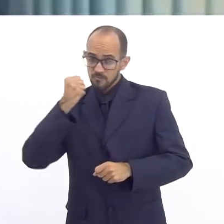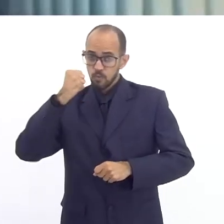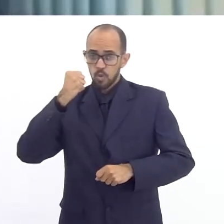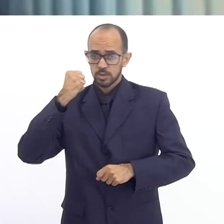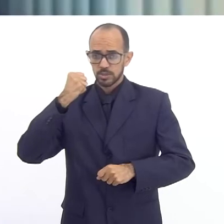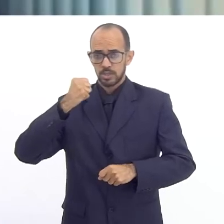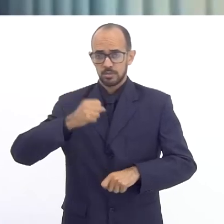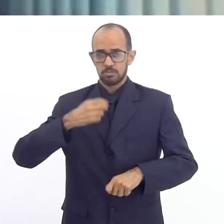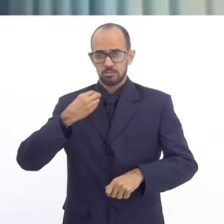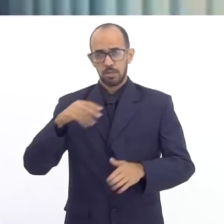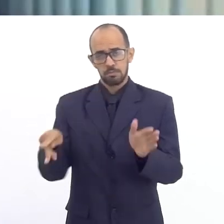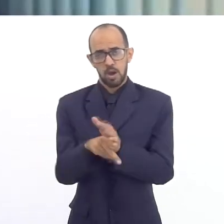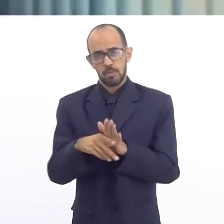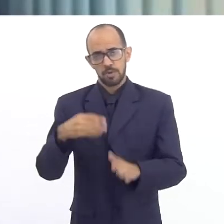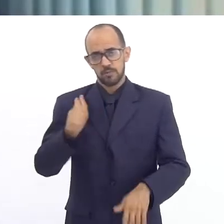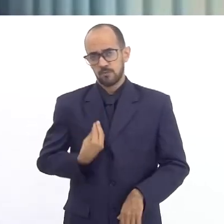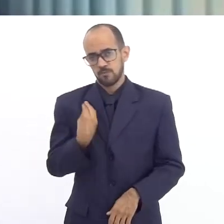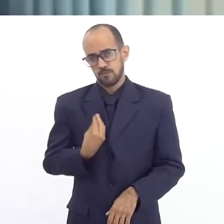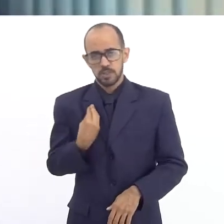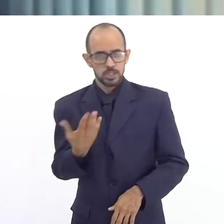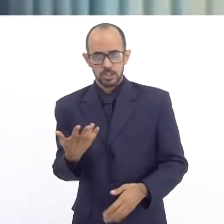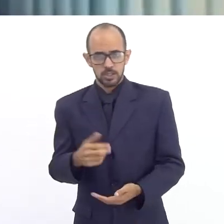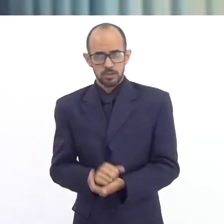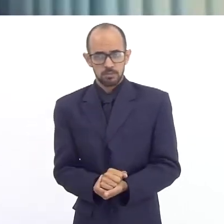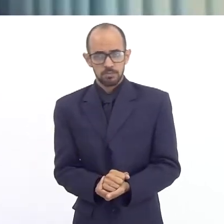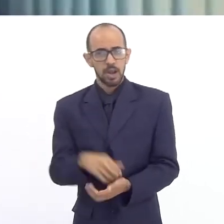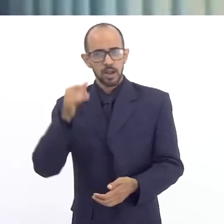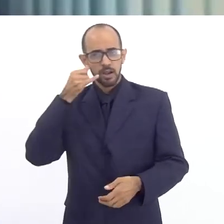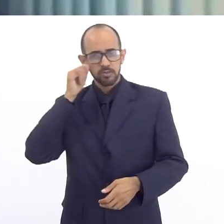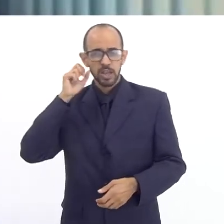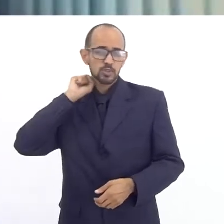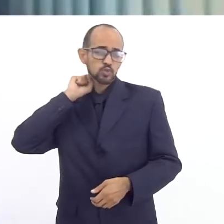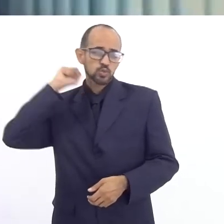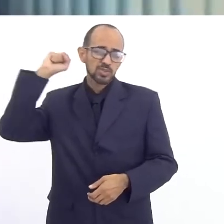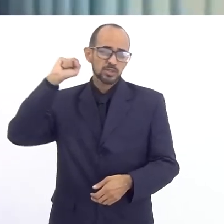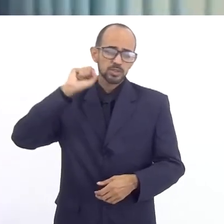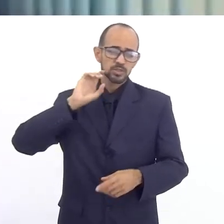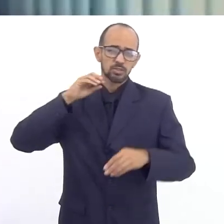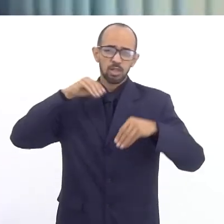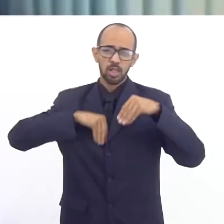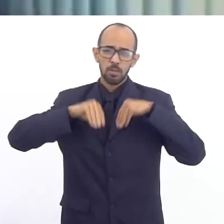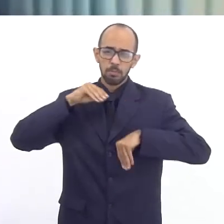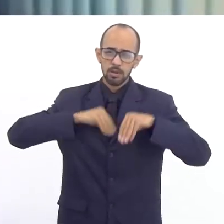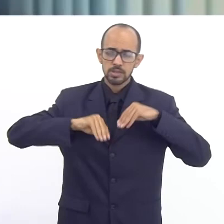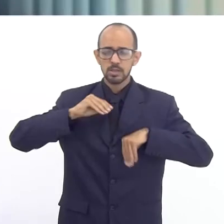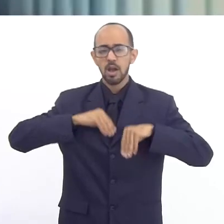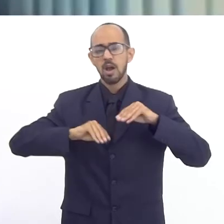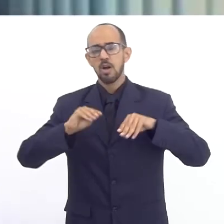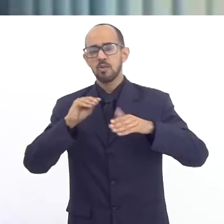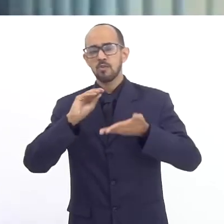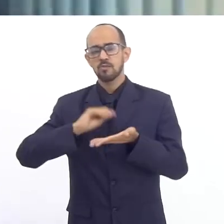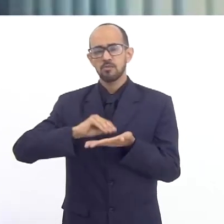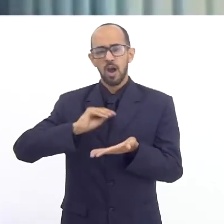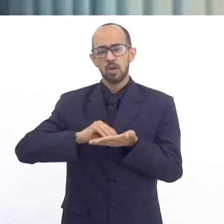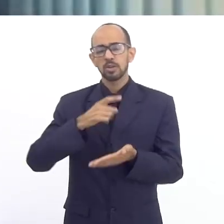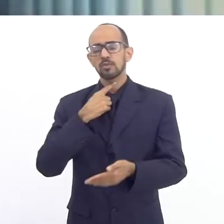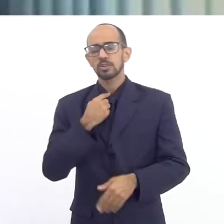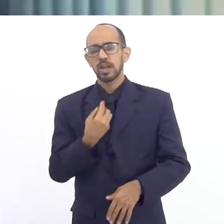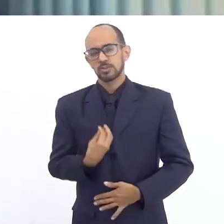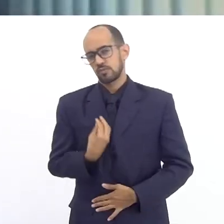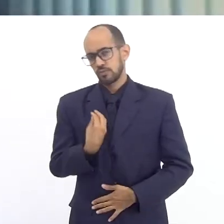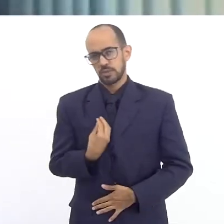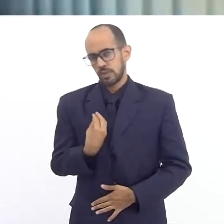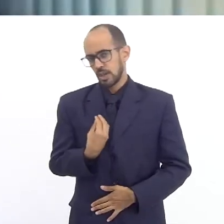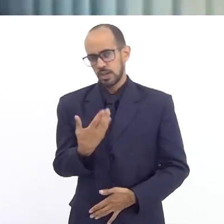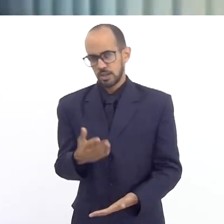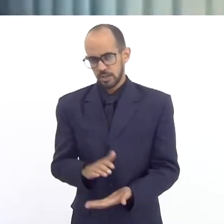força motriz para a vida, para combater suicídio, depressão, falta de